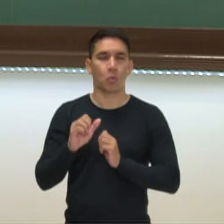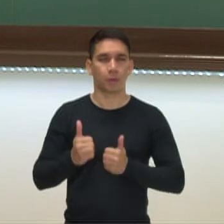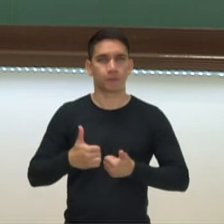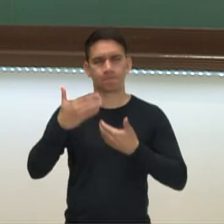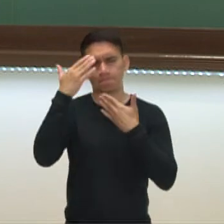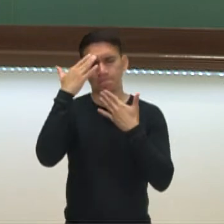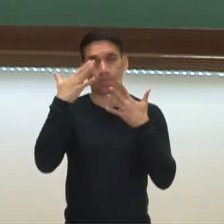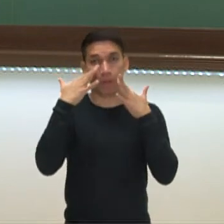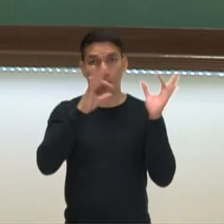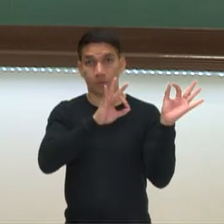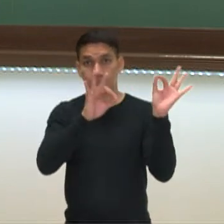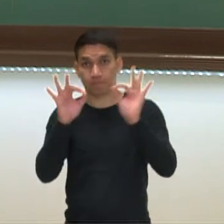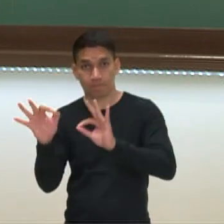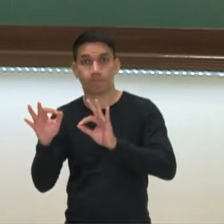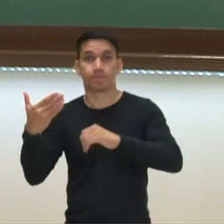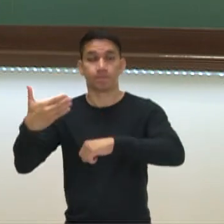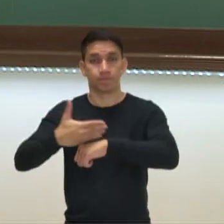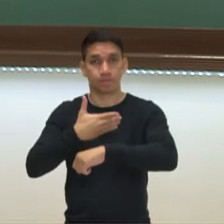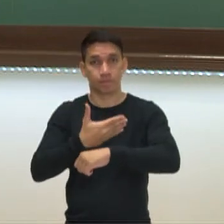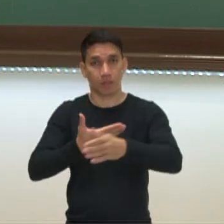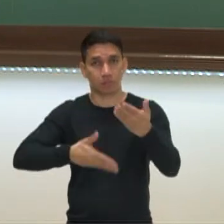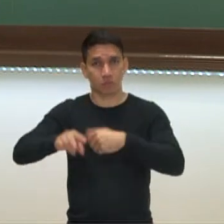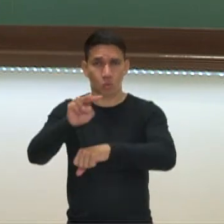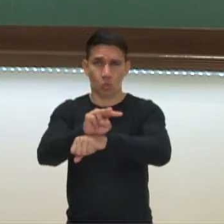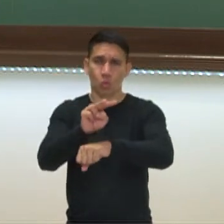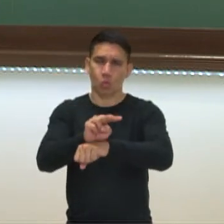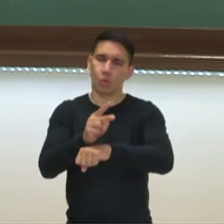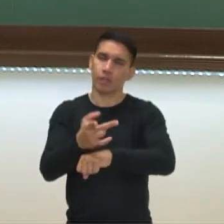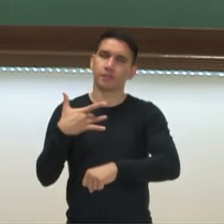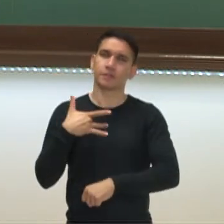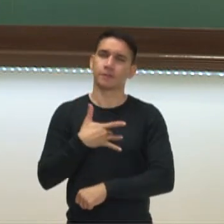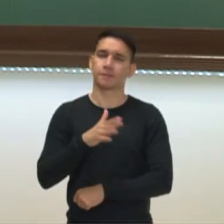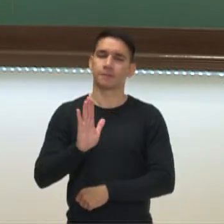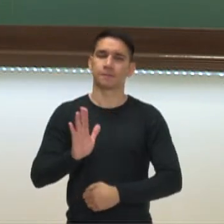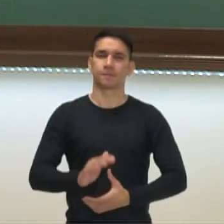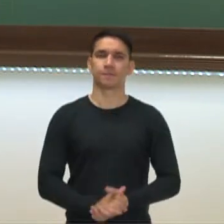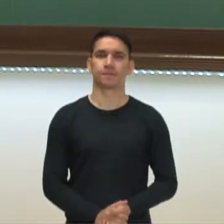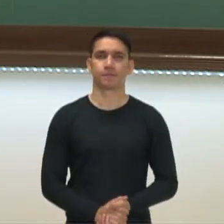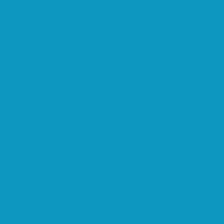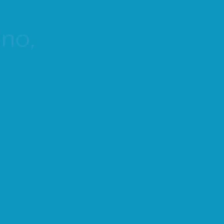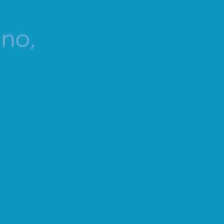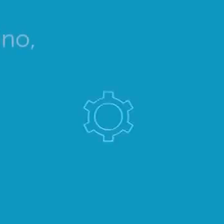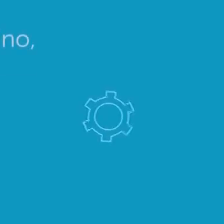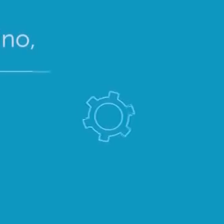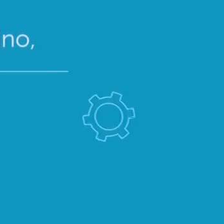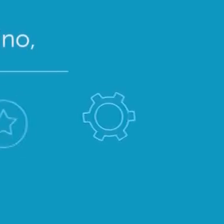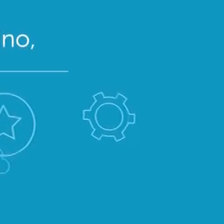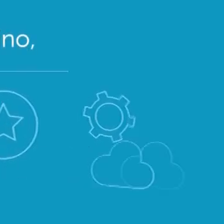Obrigado pela audiência. Se cuidem da saúde e até a próxima. Tchau, tchau, gente.